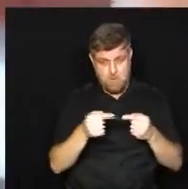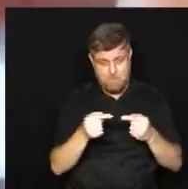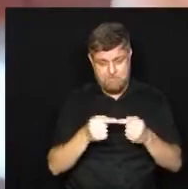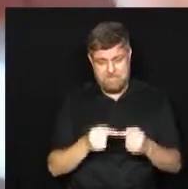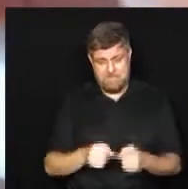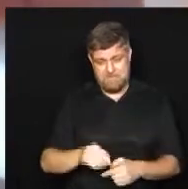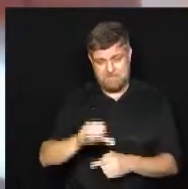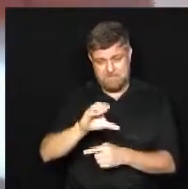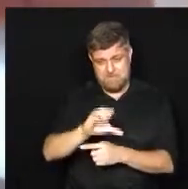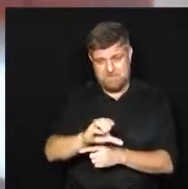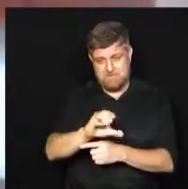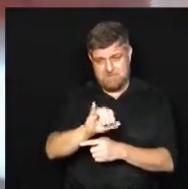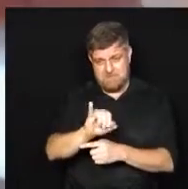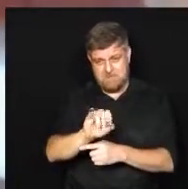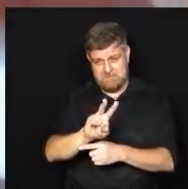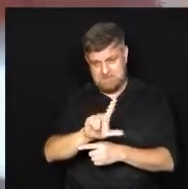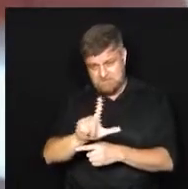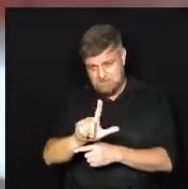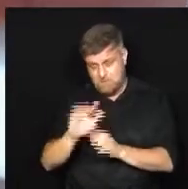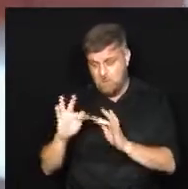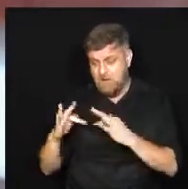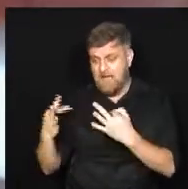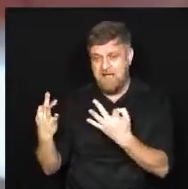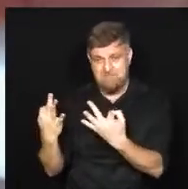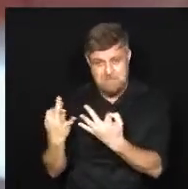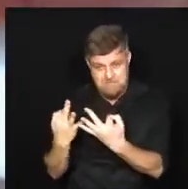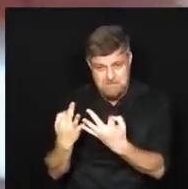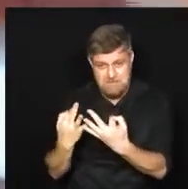dizem respeito à questão da família, serem